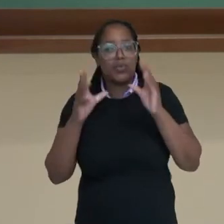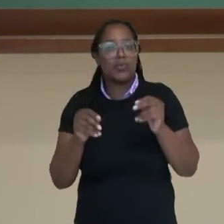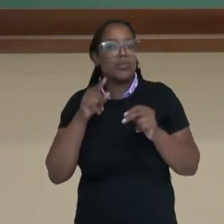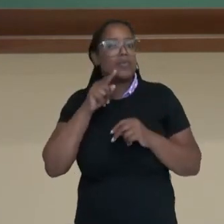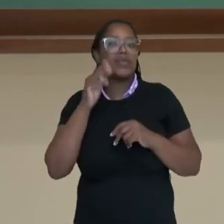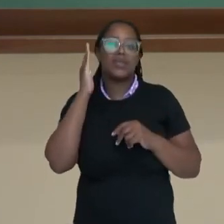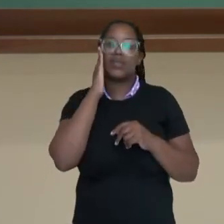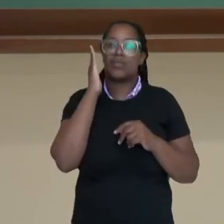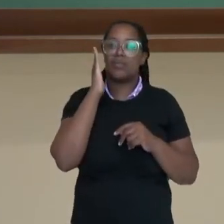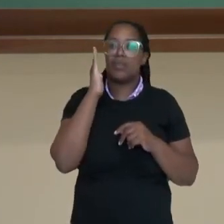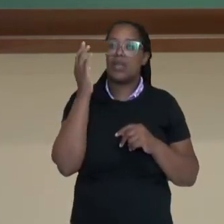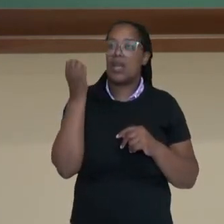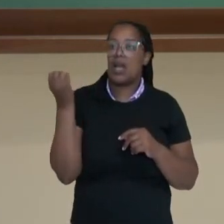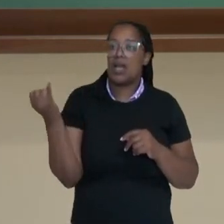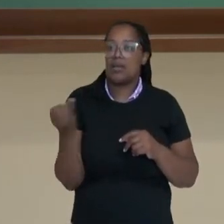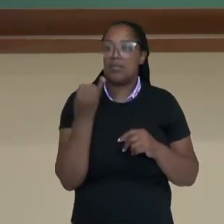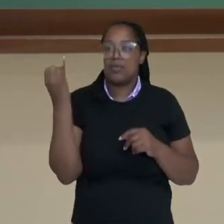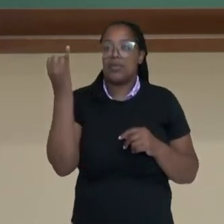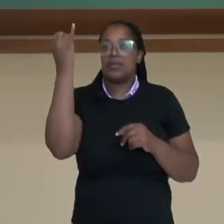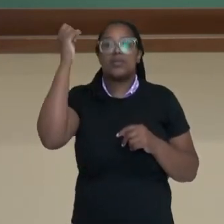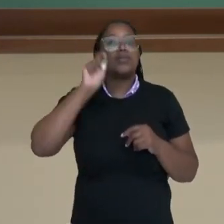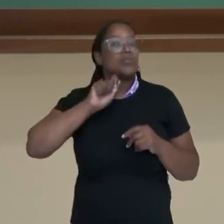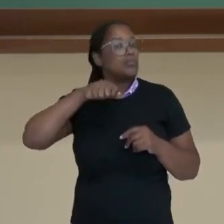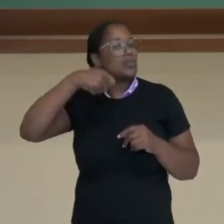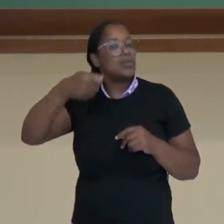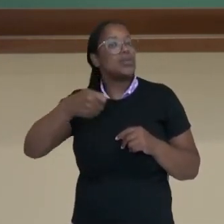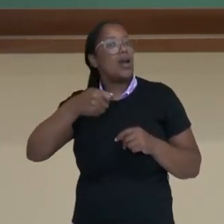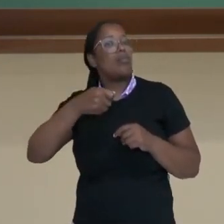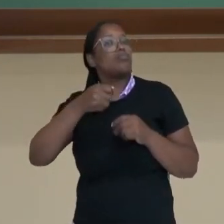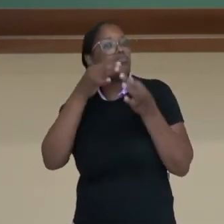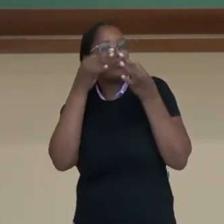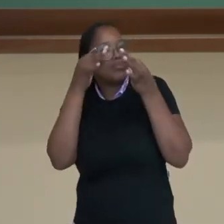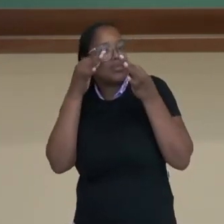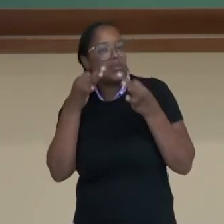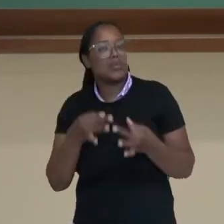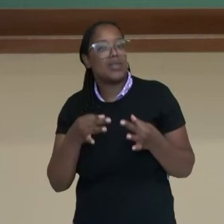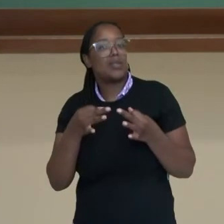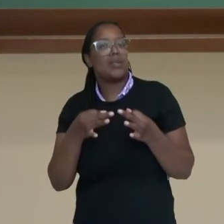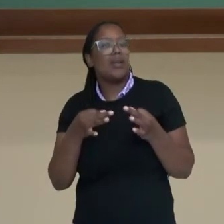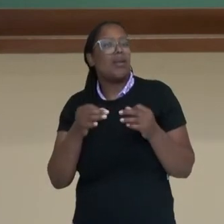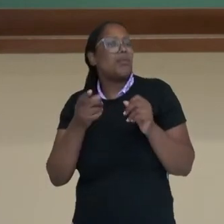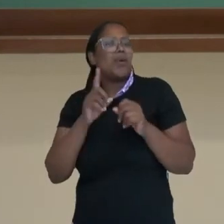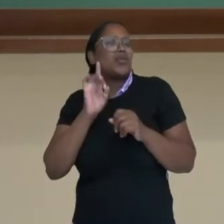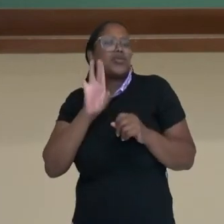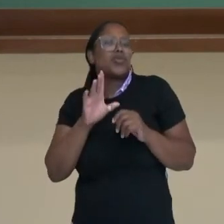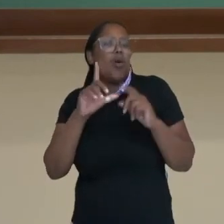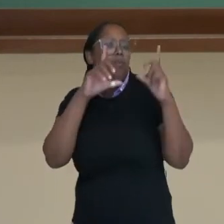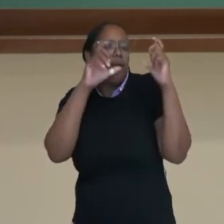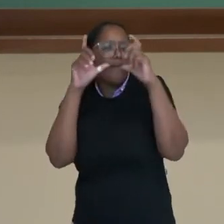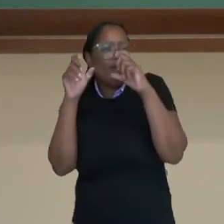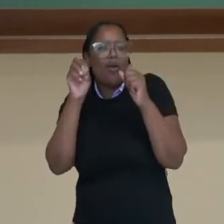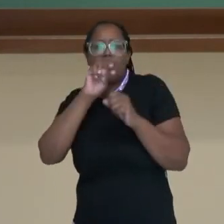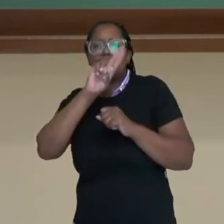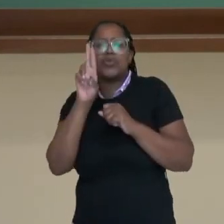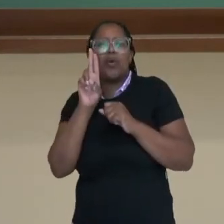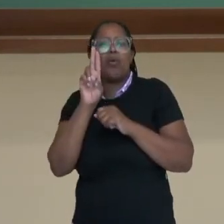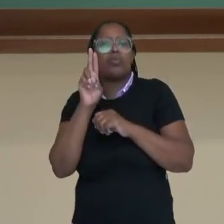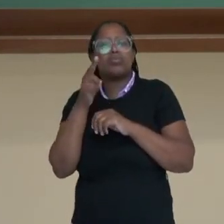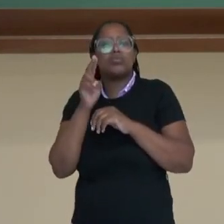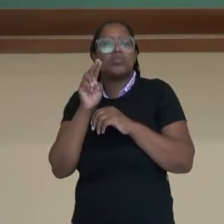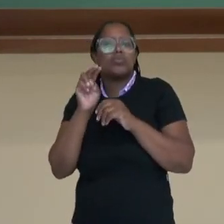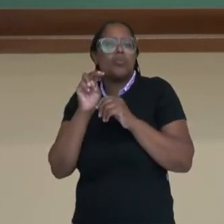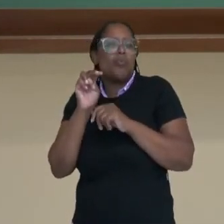entenderem a importância de um símbolo sagrado, né? Não é só uma imagem que pode ser desrespeitada,